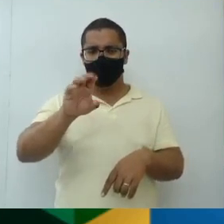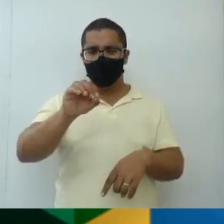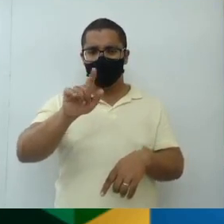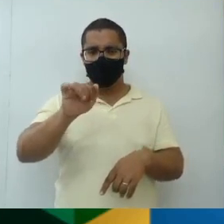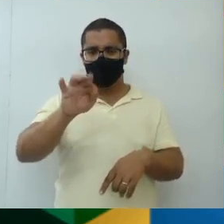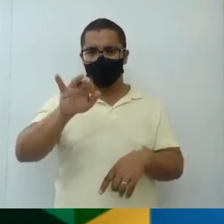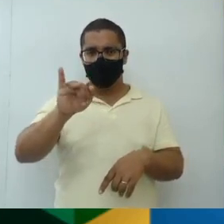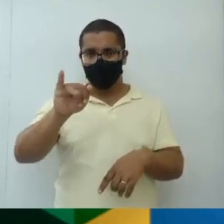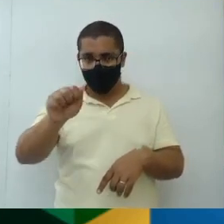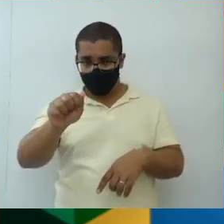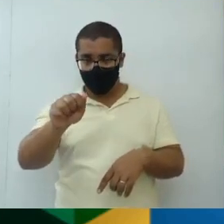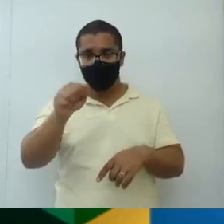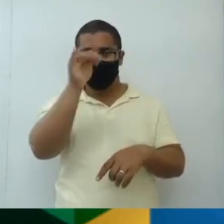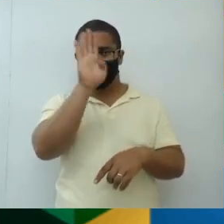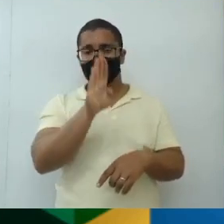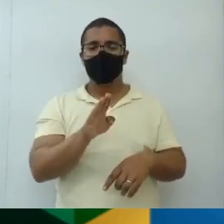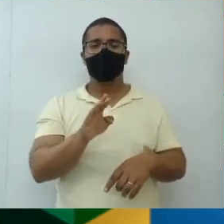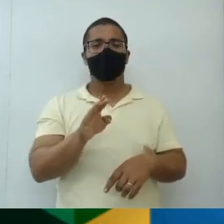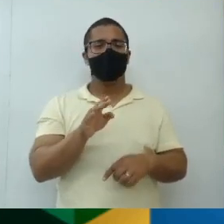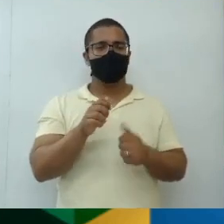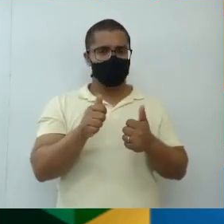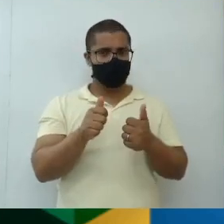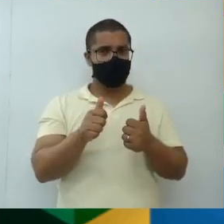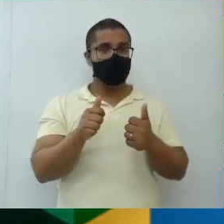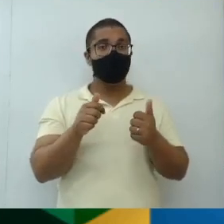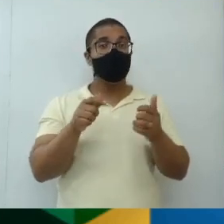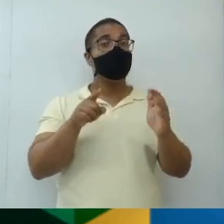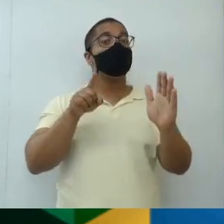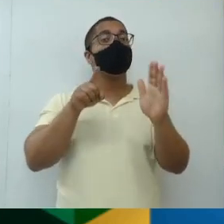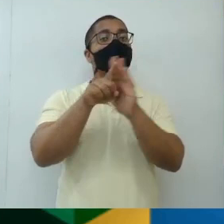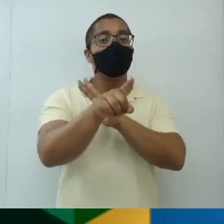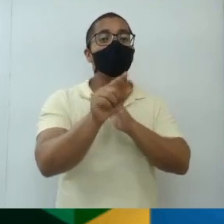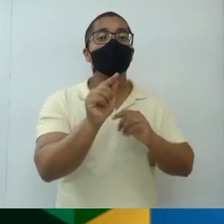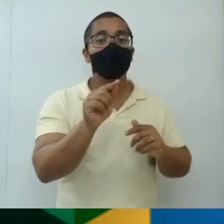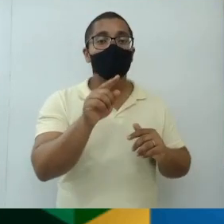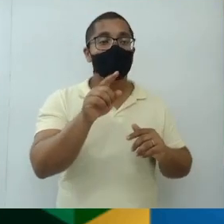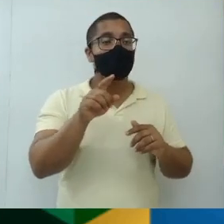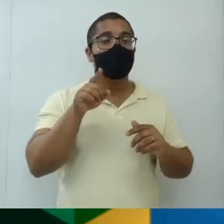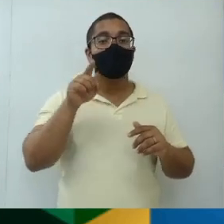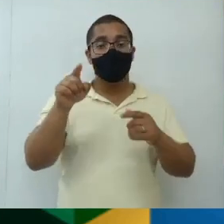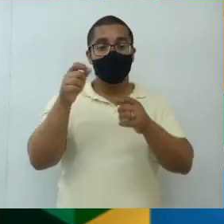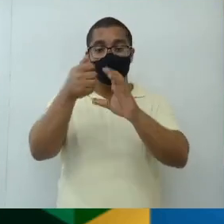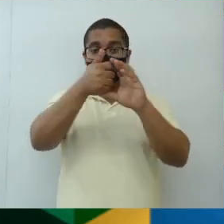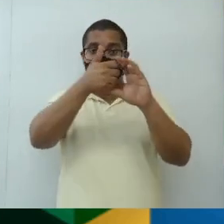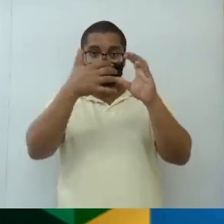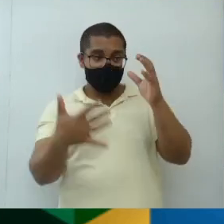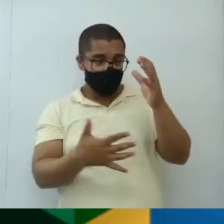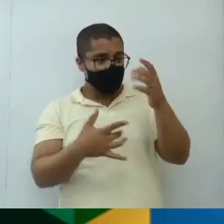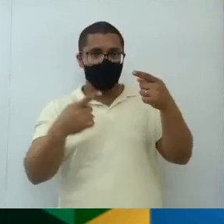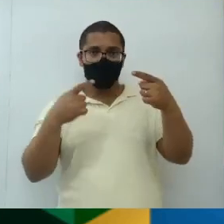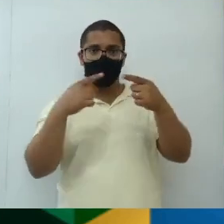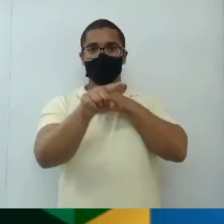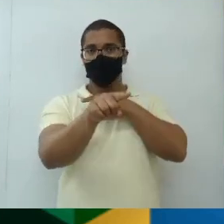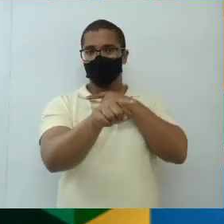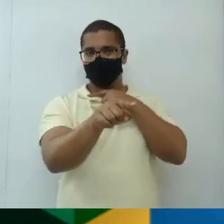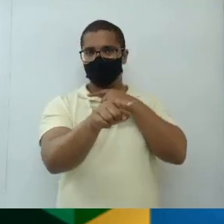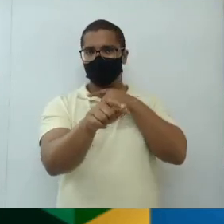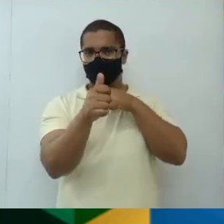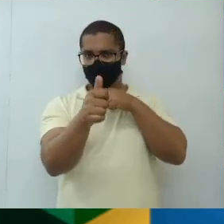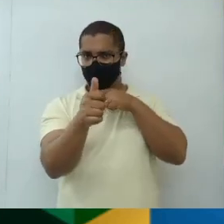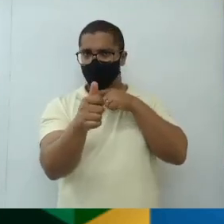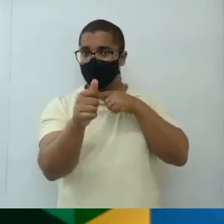Ele quer saber uma questão uma alternativa que não representa em